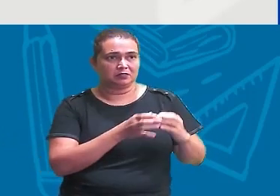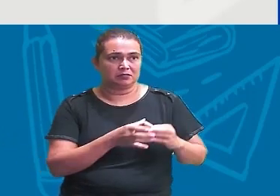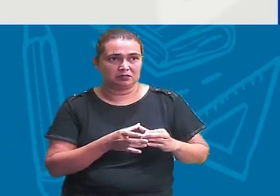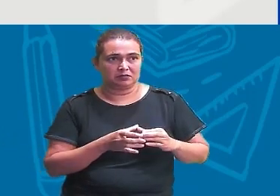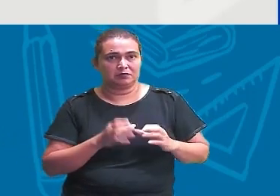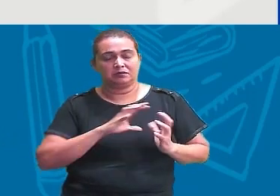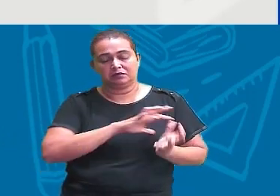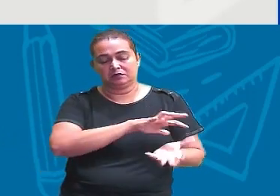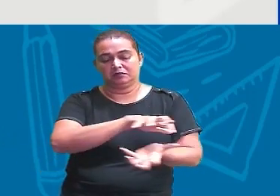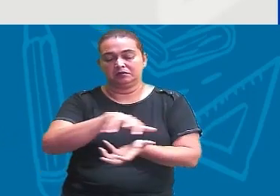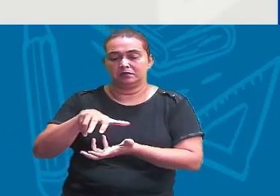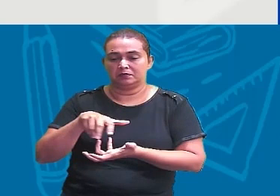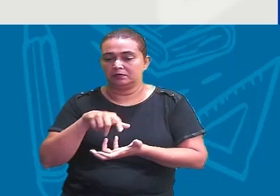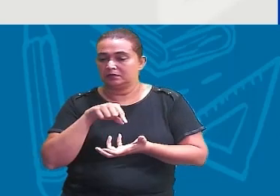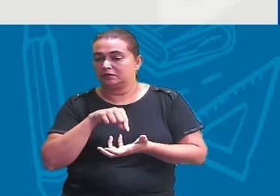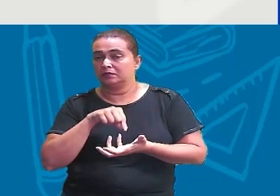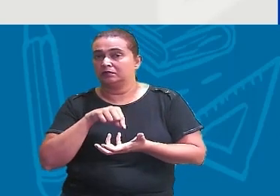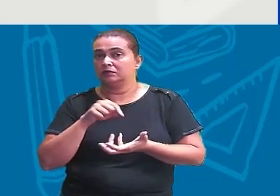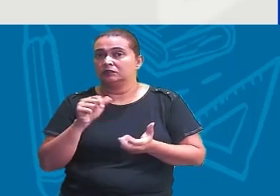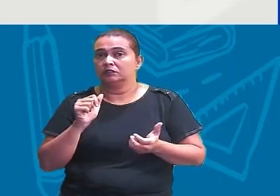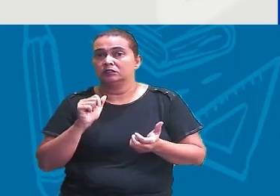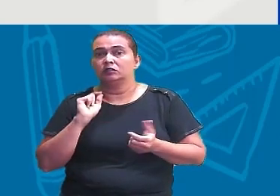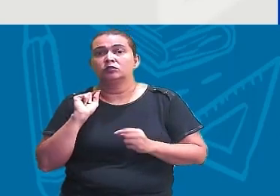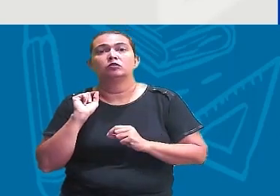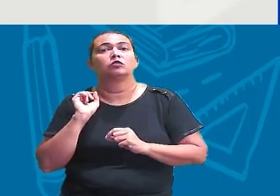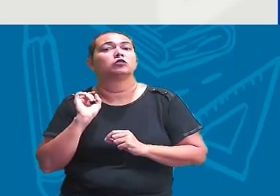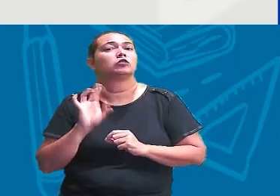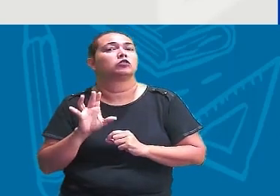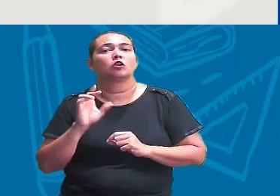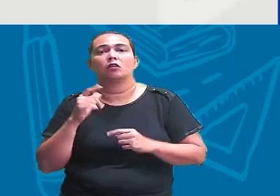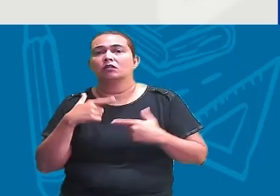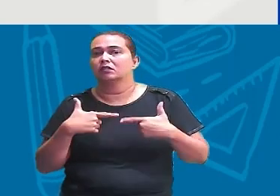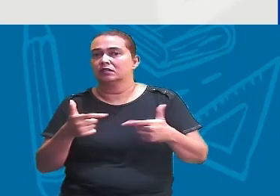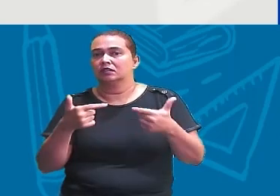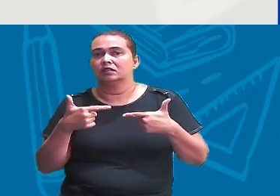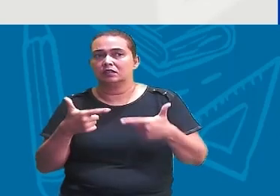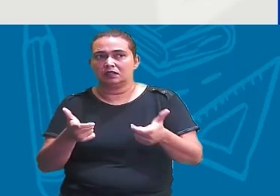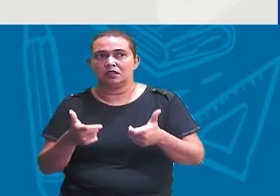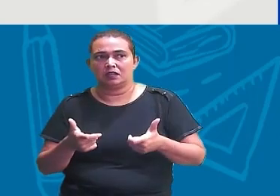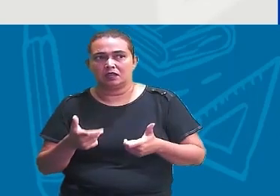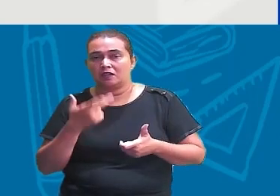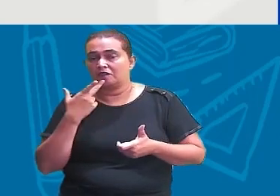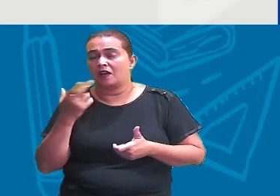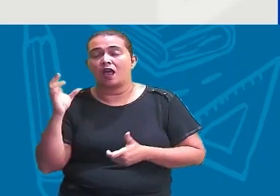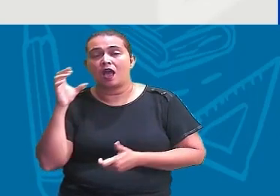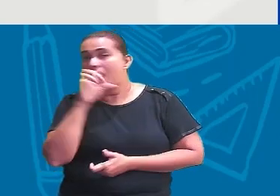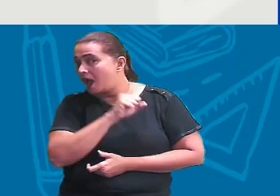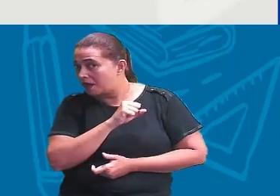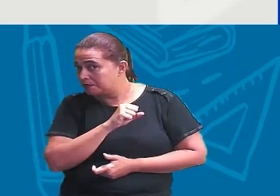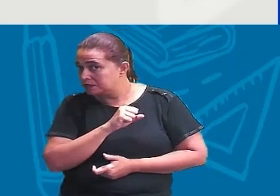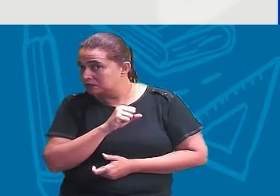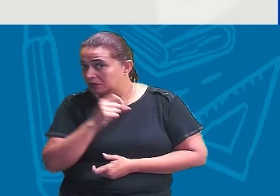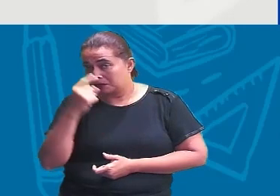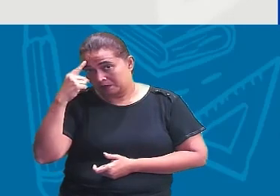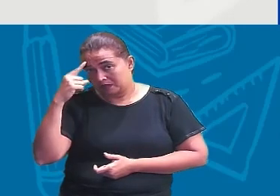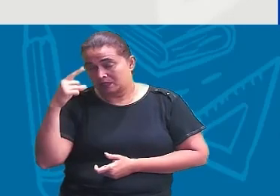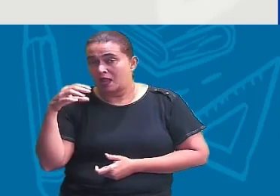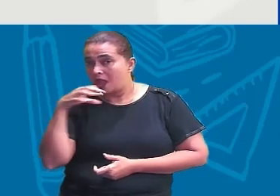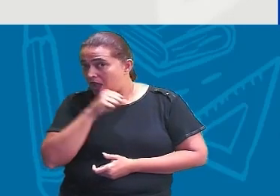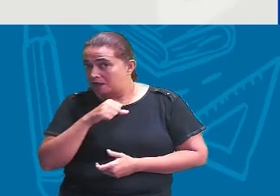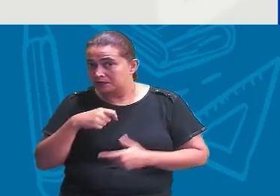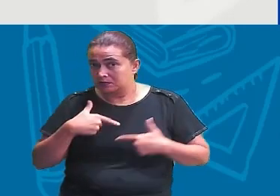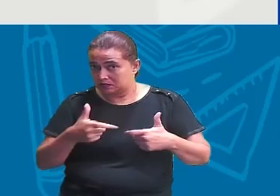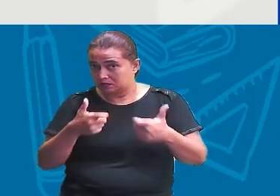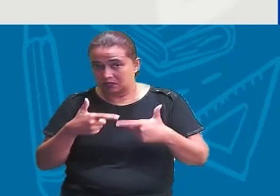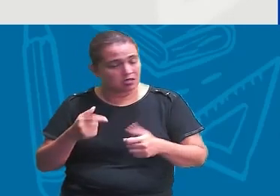a preparação para o grande conflito. O mundo esperava uma guerra rápida, mas esta durou 4